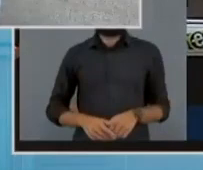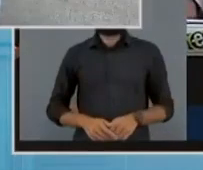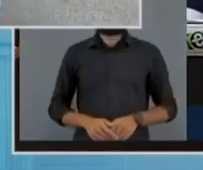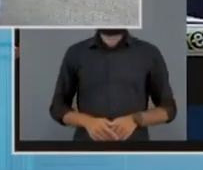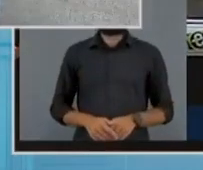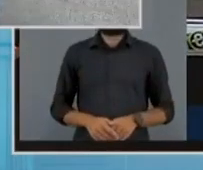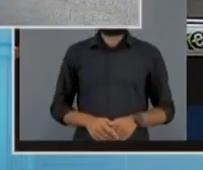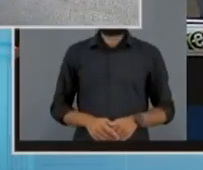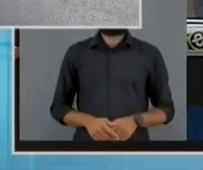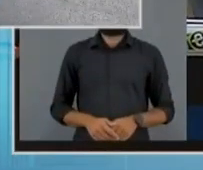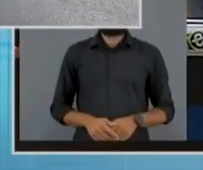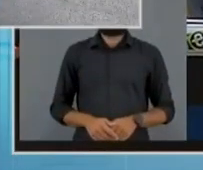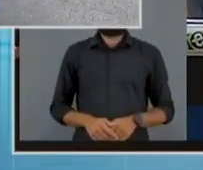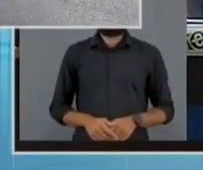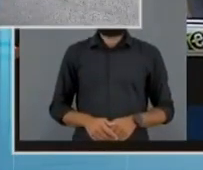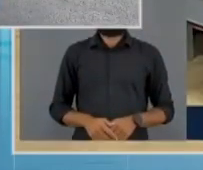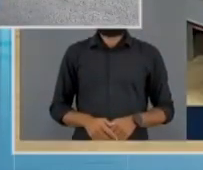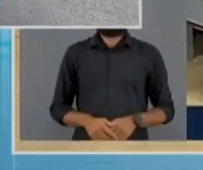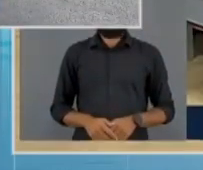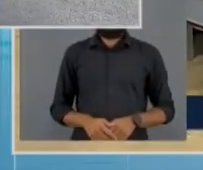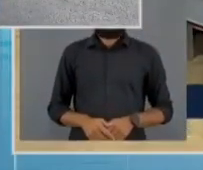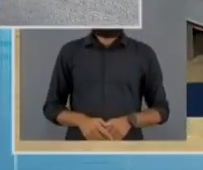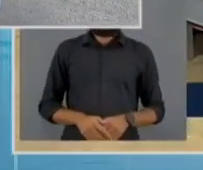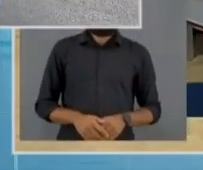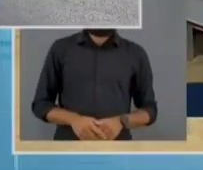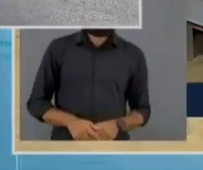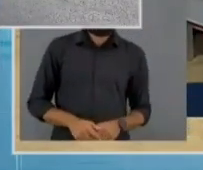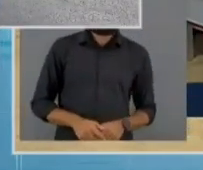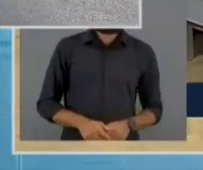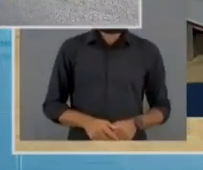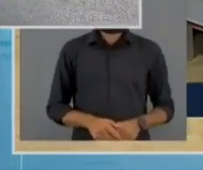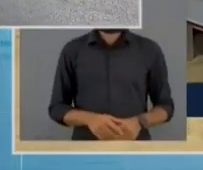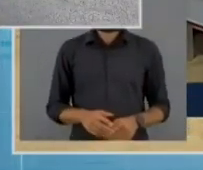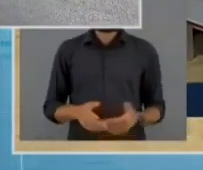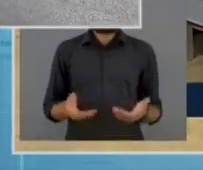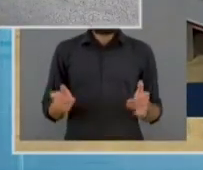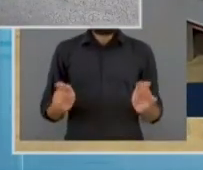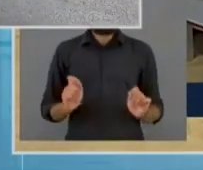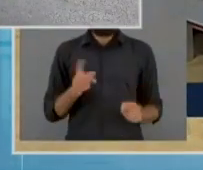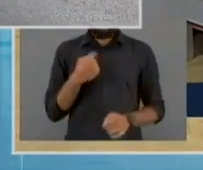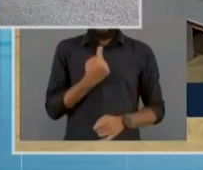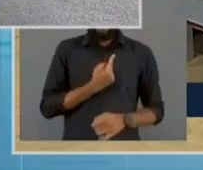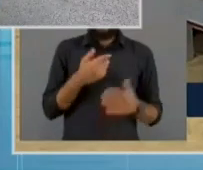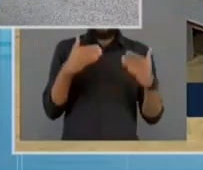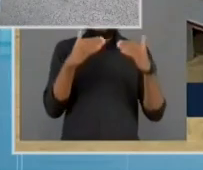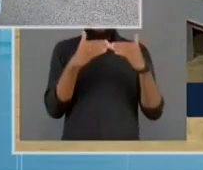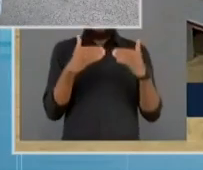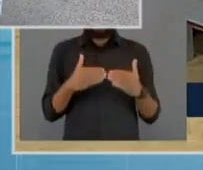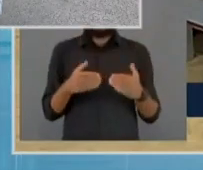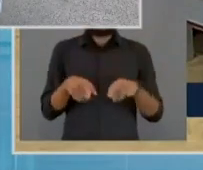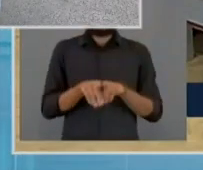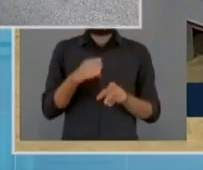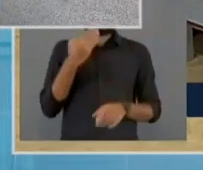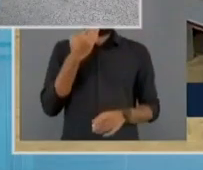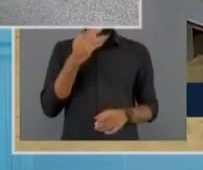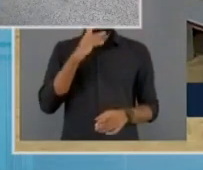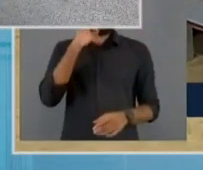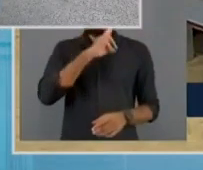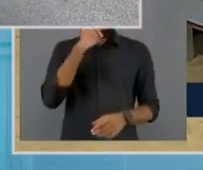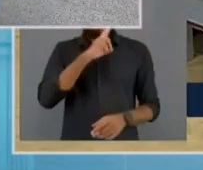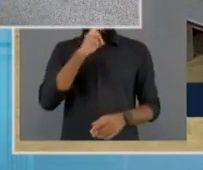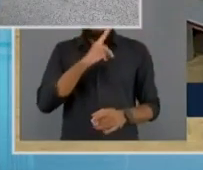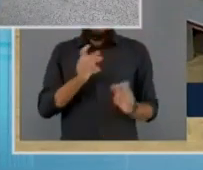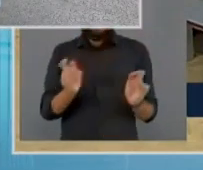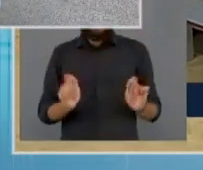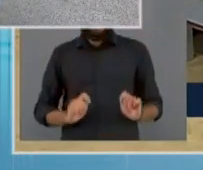na terça-feira da semana que vem, às 10 horas da manhã, é a primeira audiência com representantes dos setores produtivos no